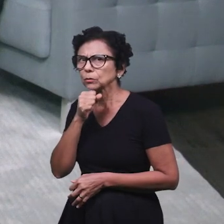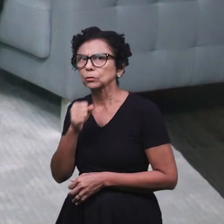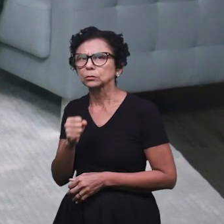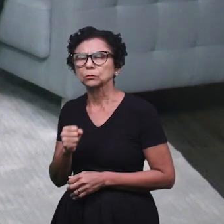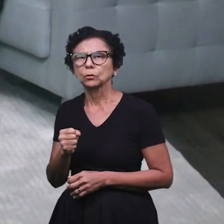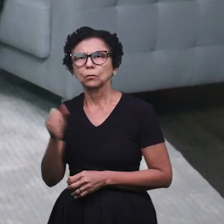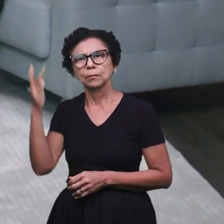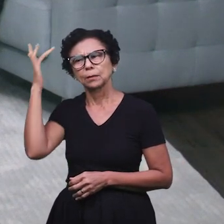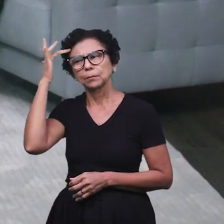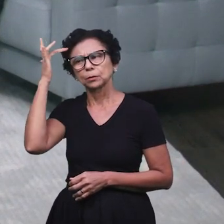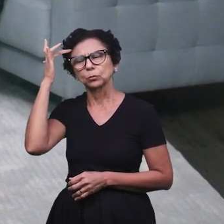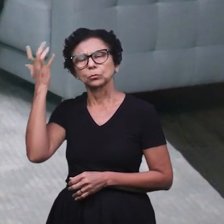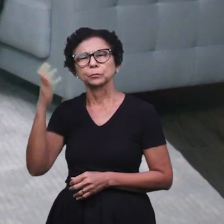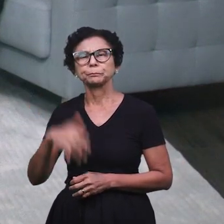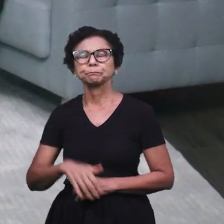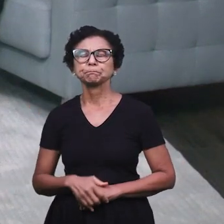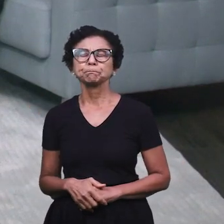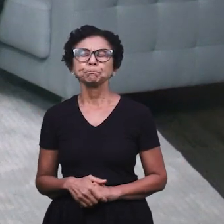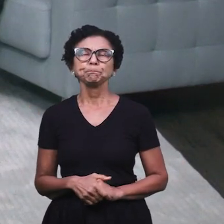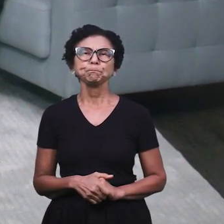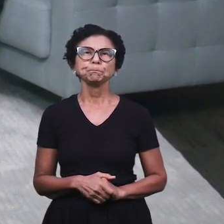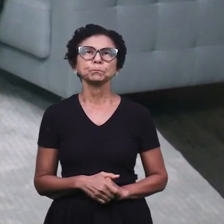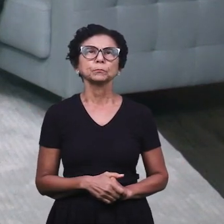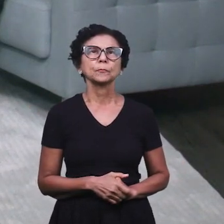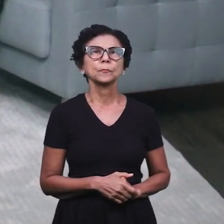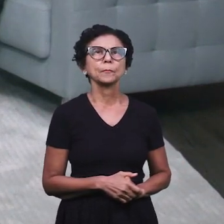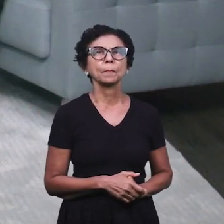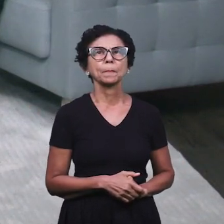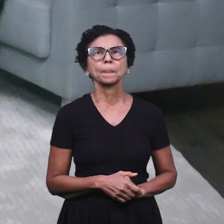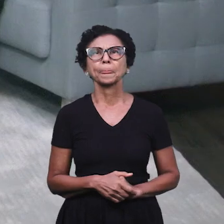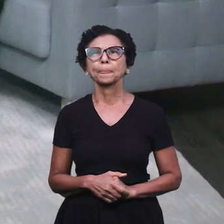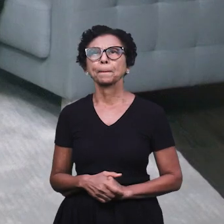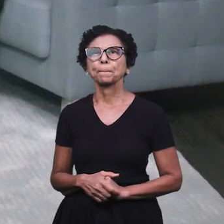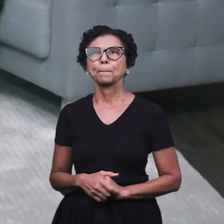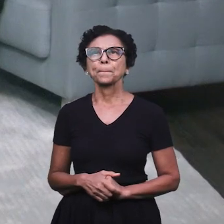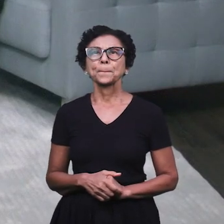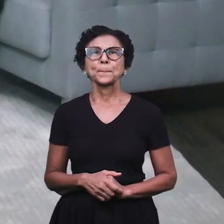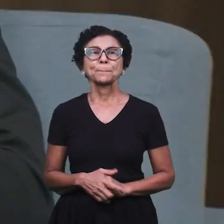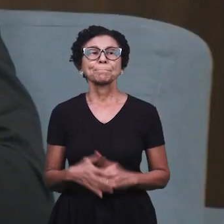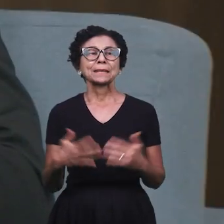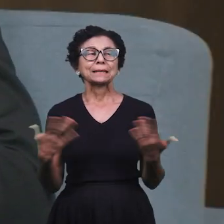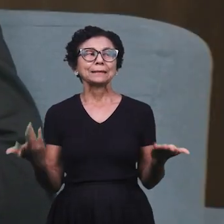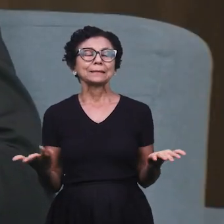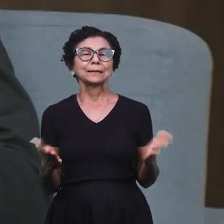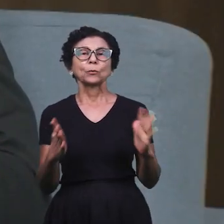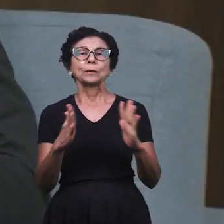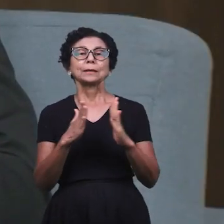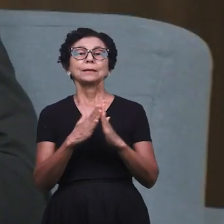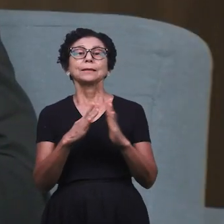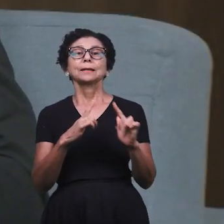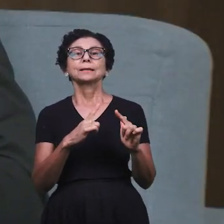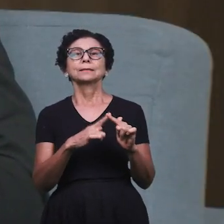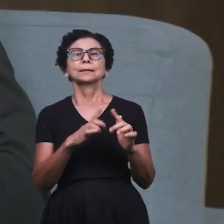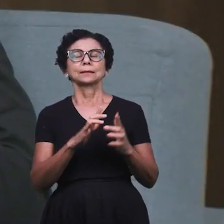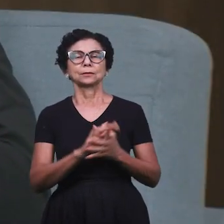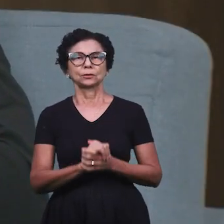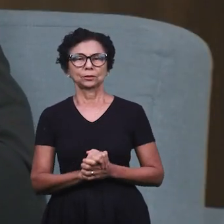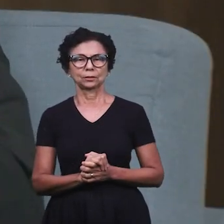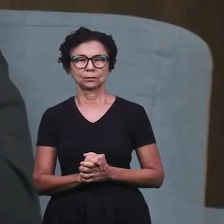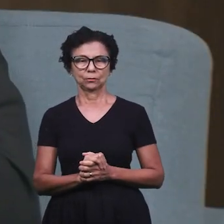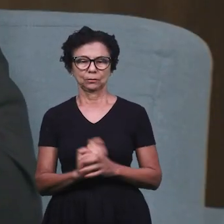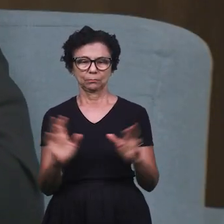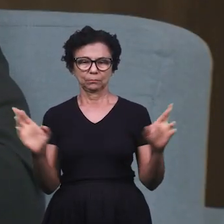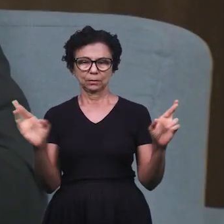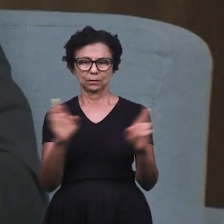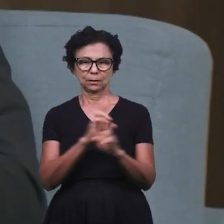e dentro da igreja? Como que a gente faz para que a pessoa idosa ela tenha essa proximidade com as pessoas